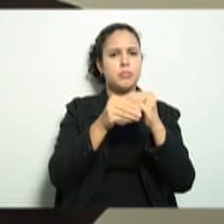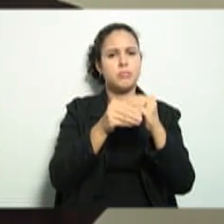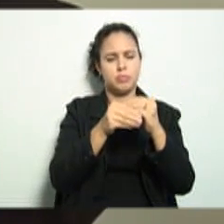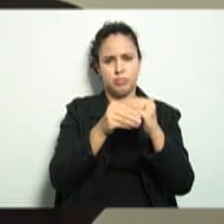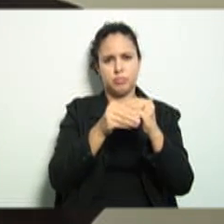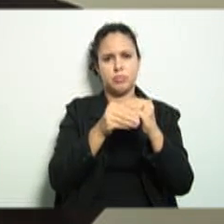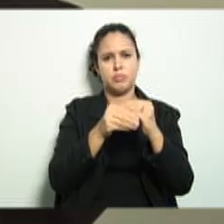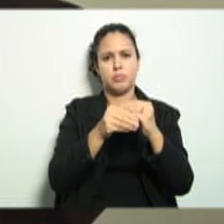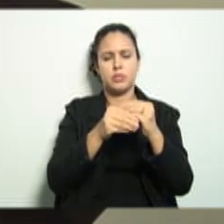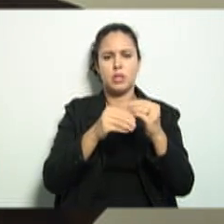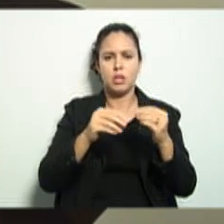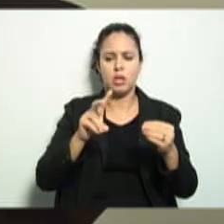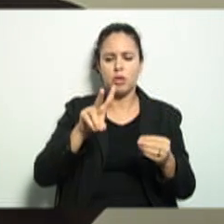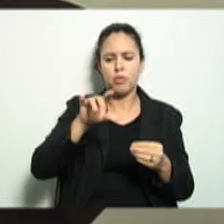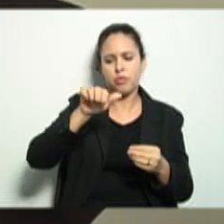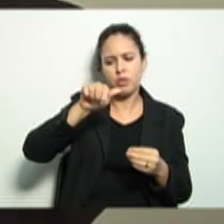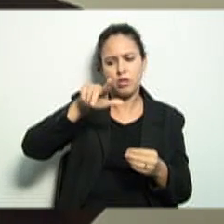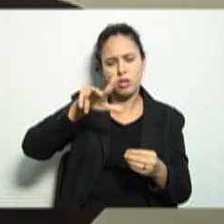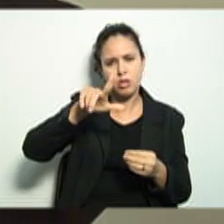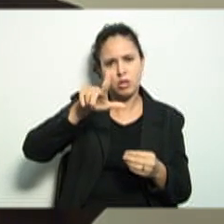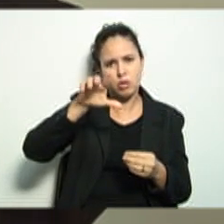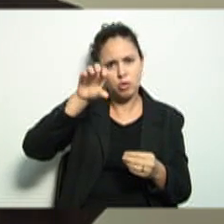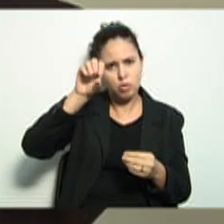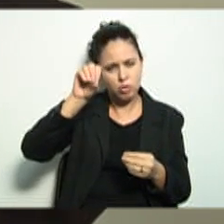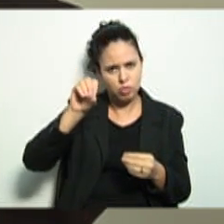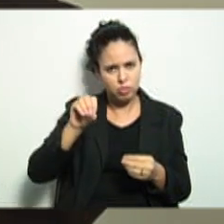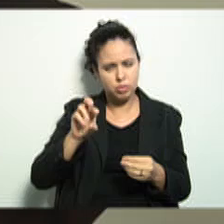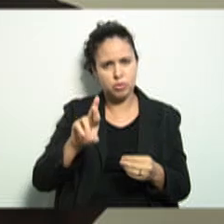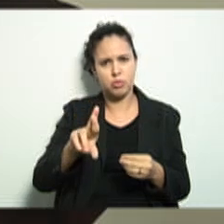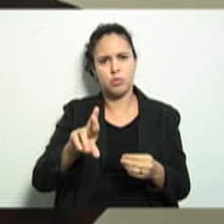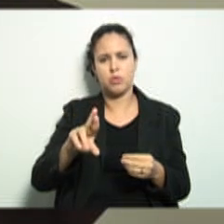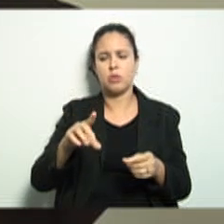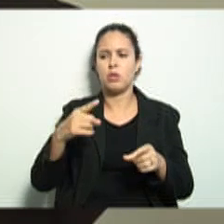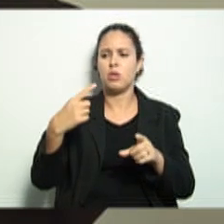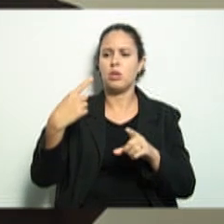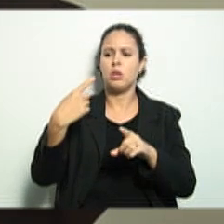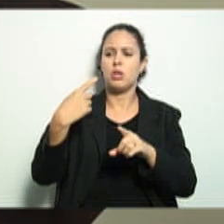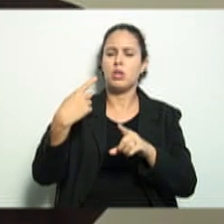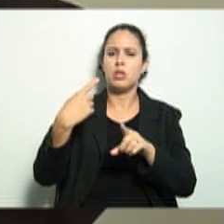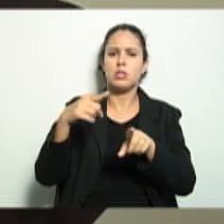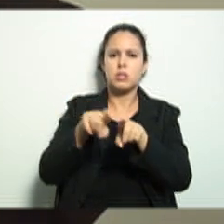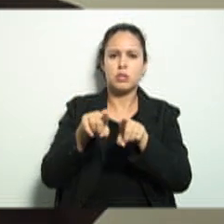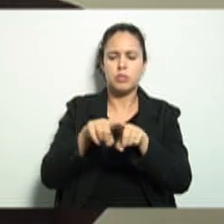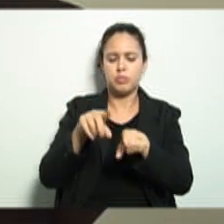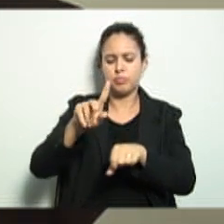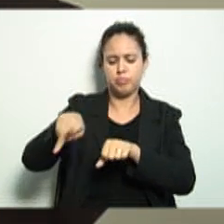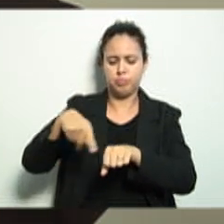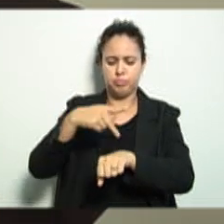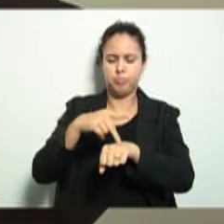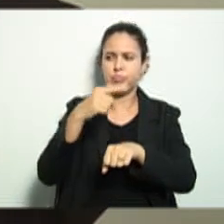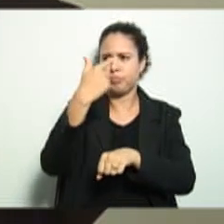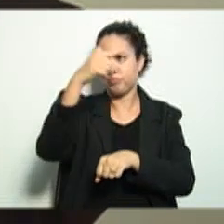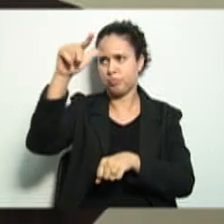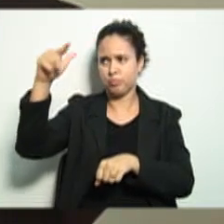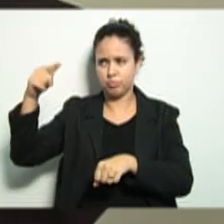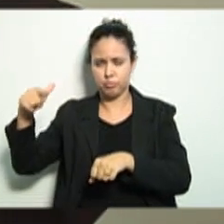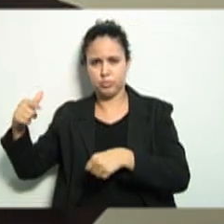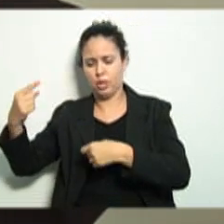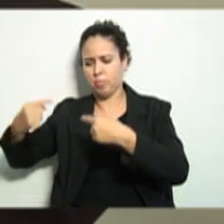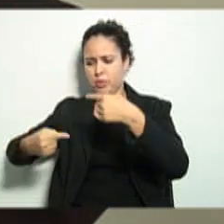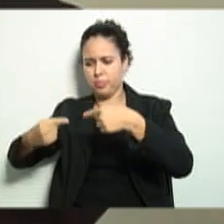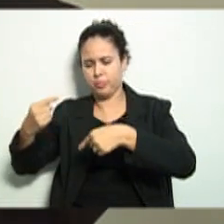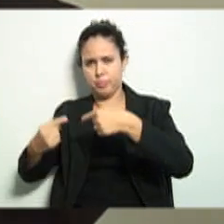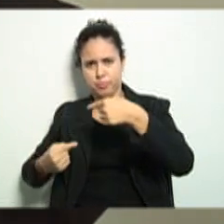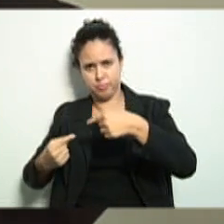externamente. Então, a busca pela competitividade faz com que, no nosso estado de Rondônia, o grande desafio